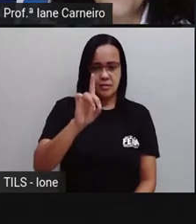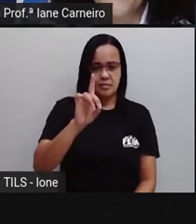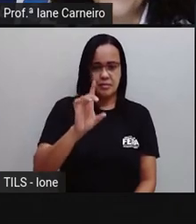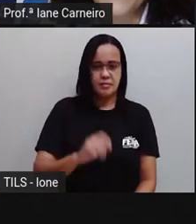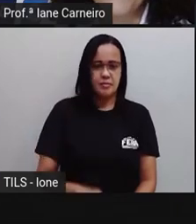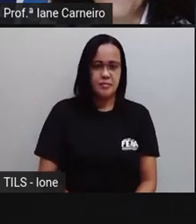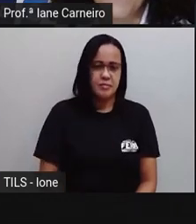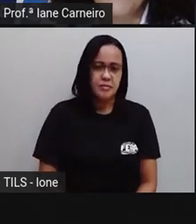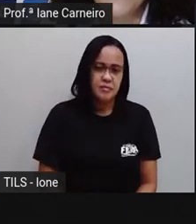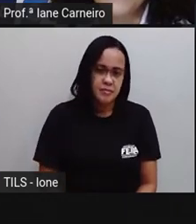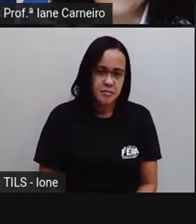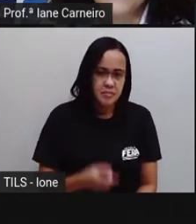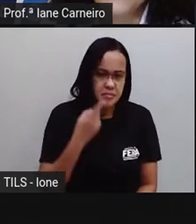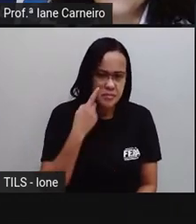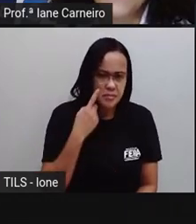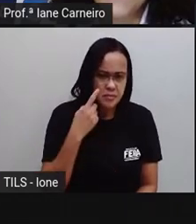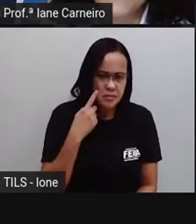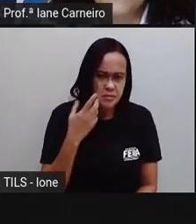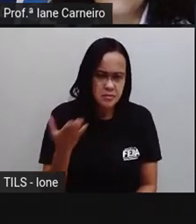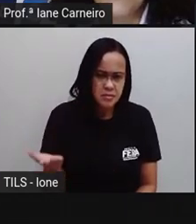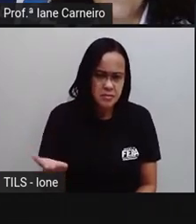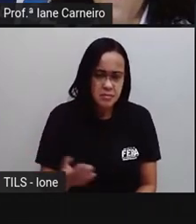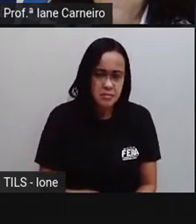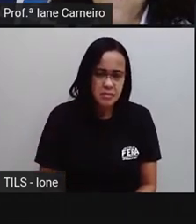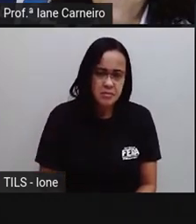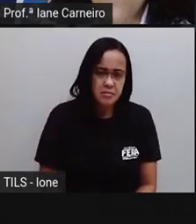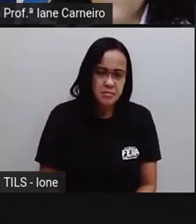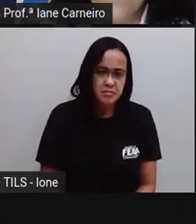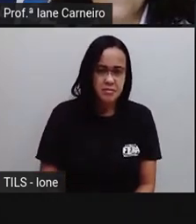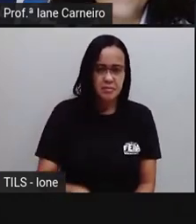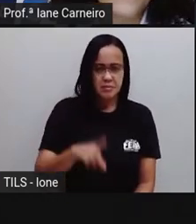e vocês não para por aí a palavra dedo